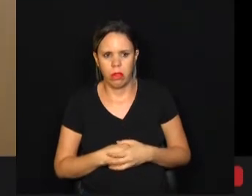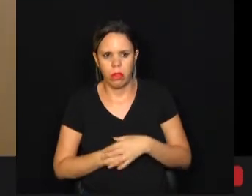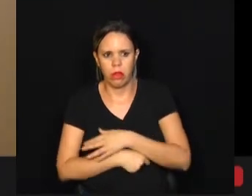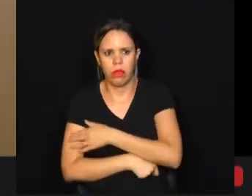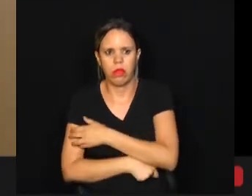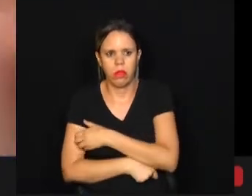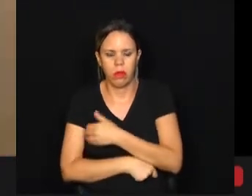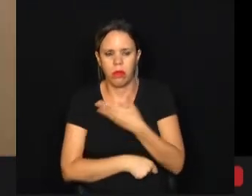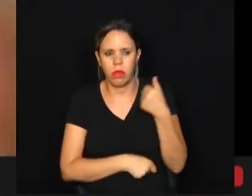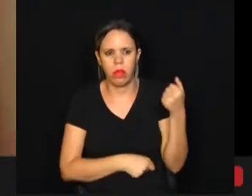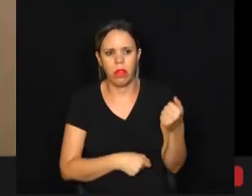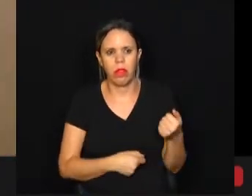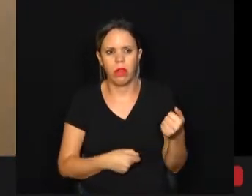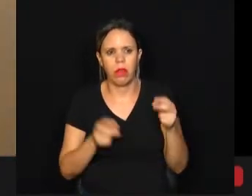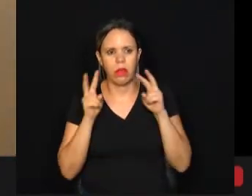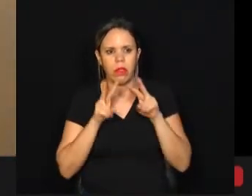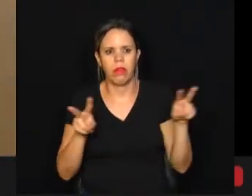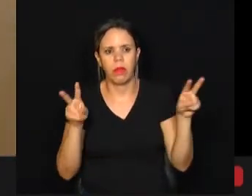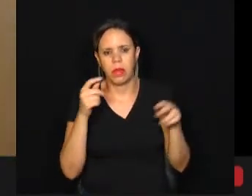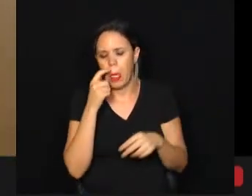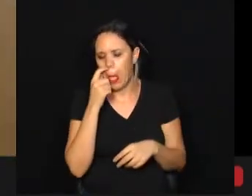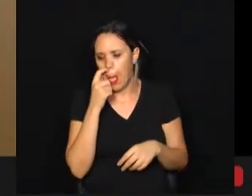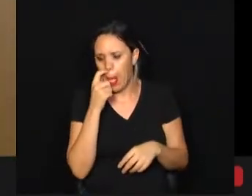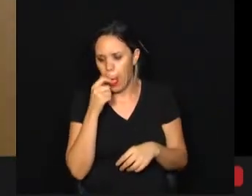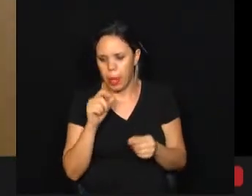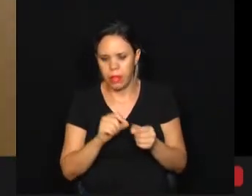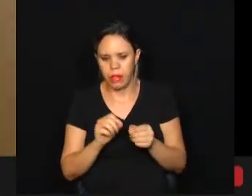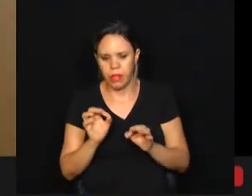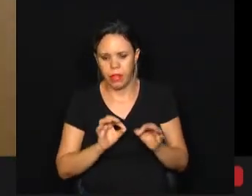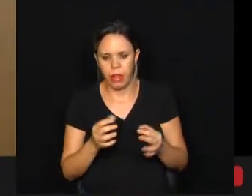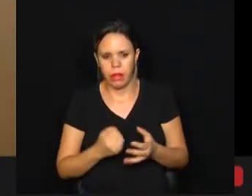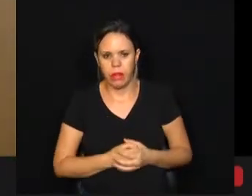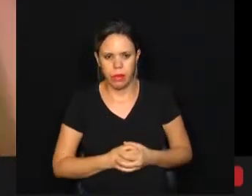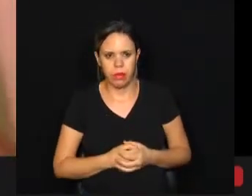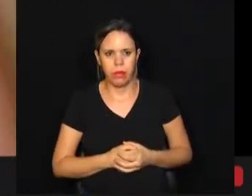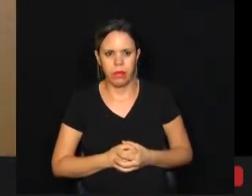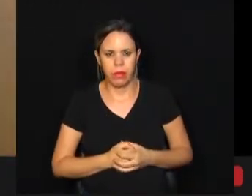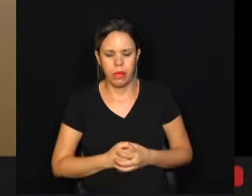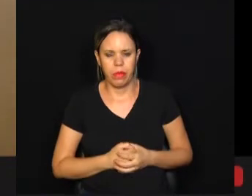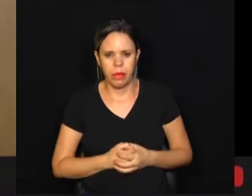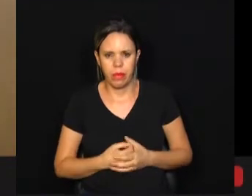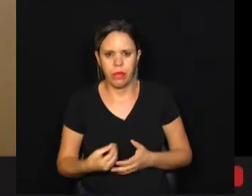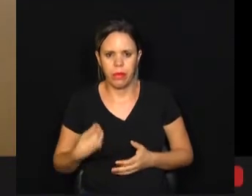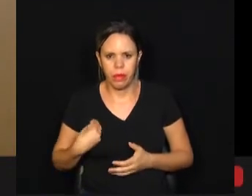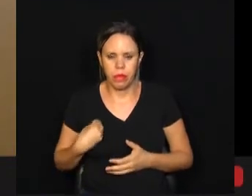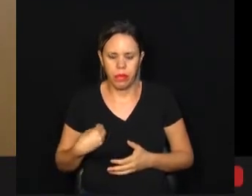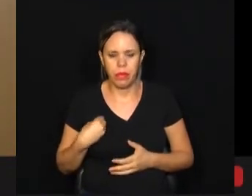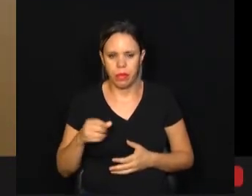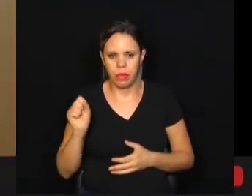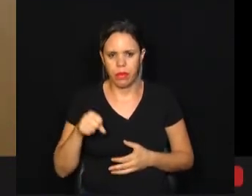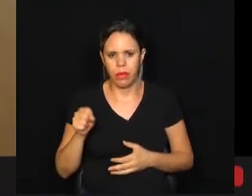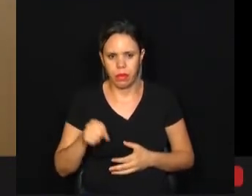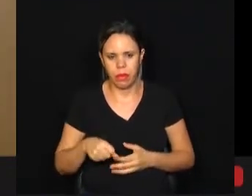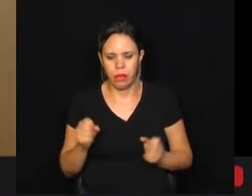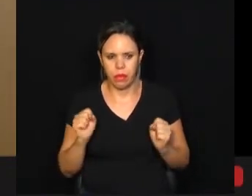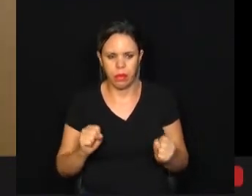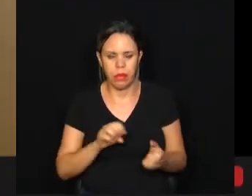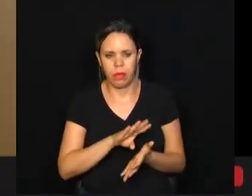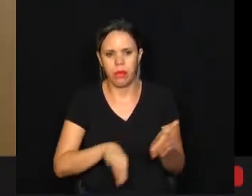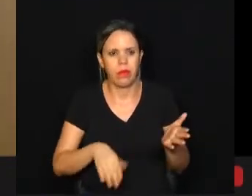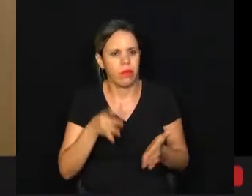a melhoria da visibilidade daquilo que se faz, né? Então, existem recursos, sim, que podem ser